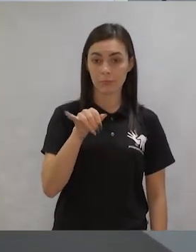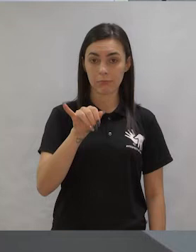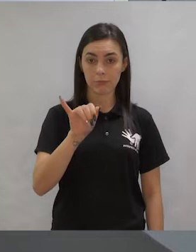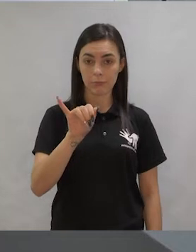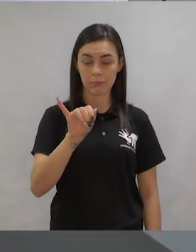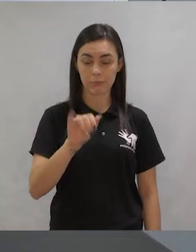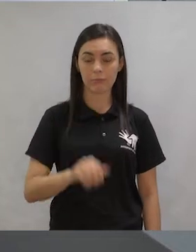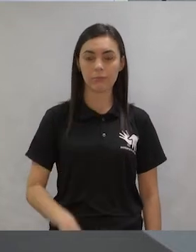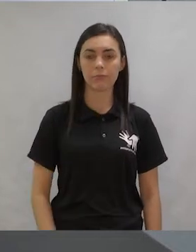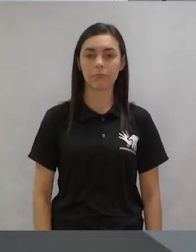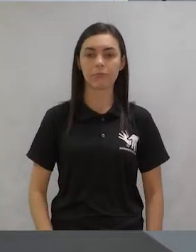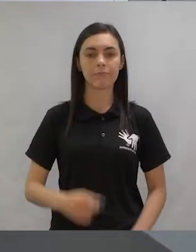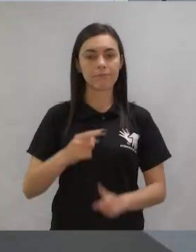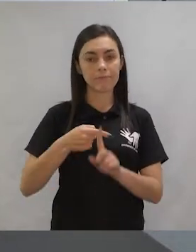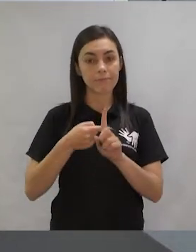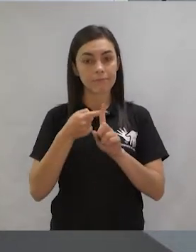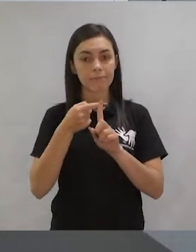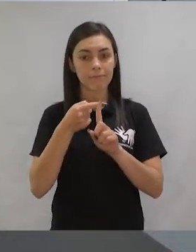2xy